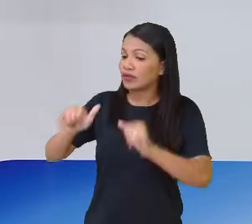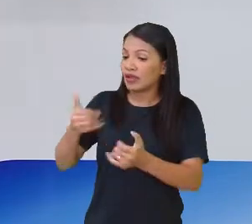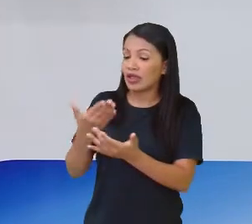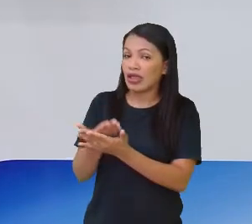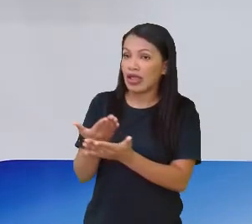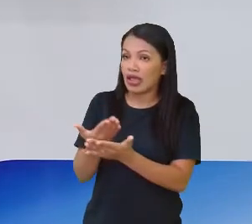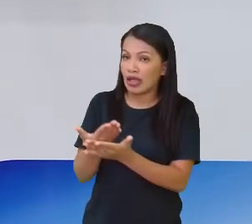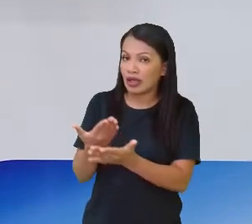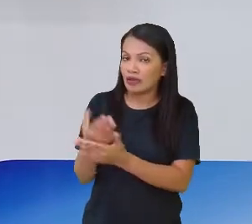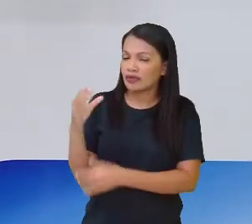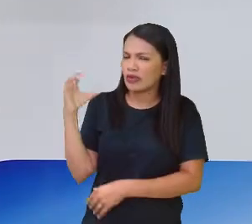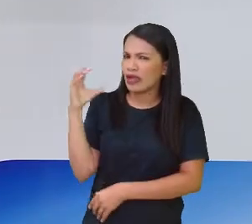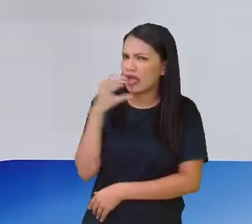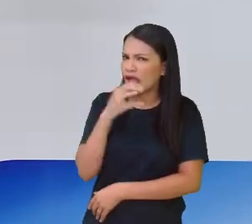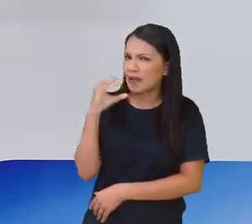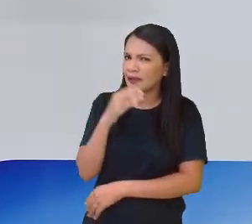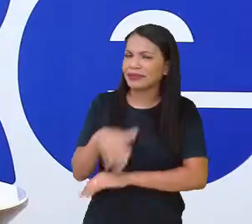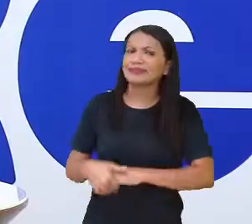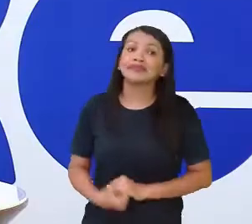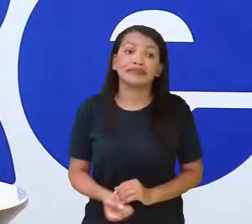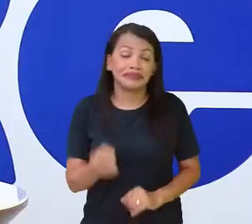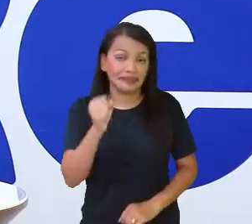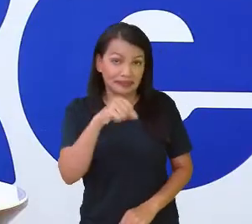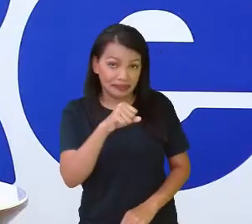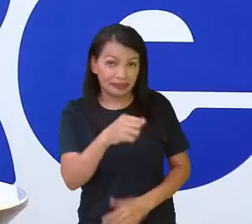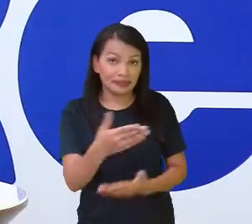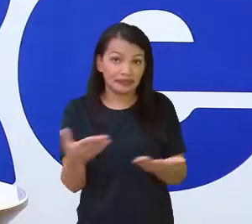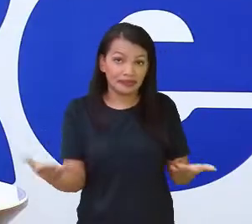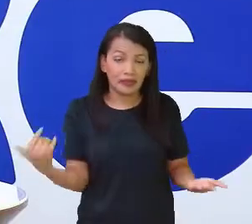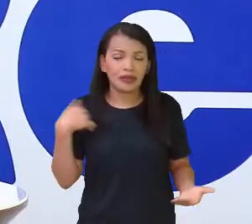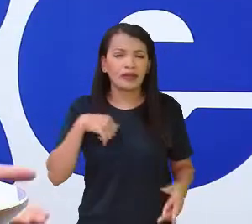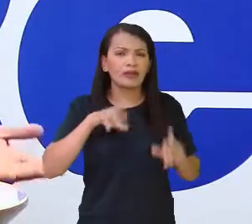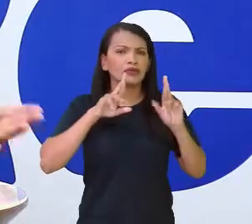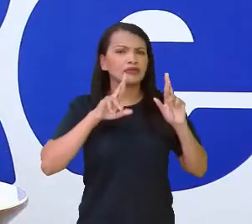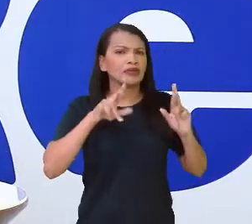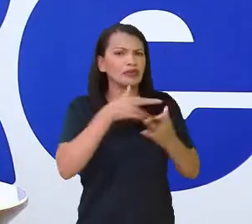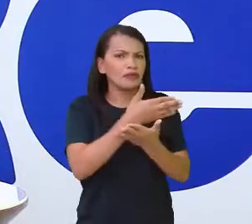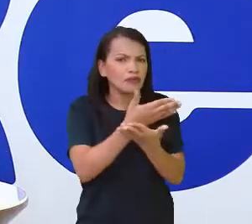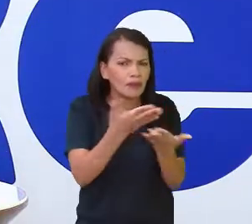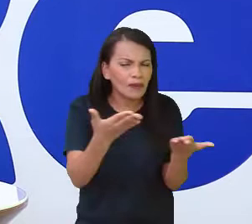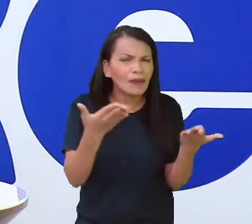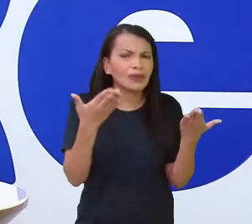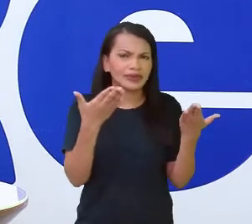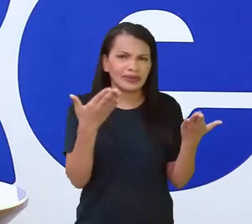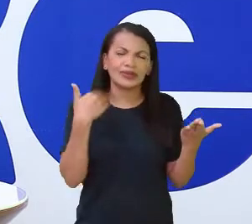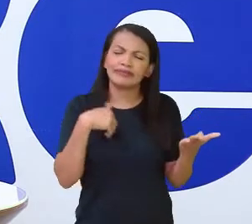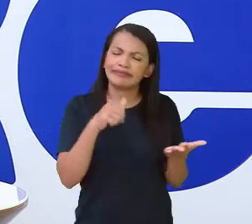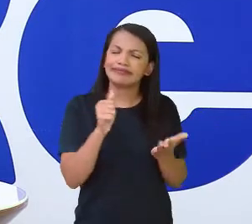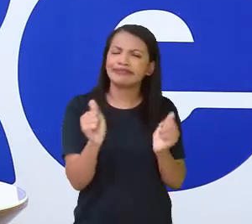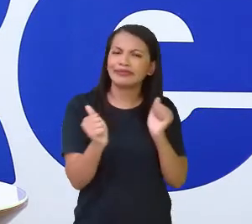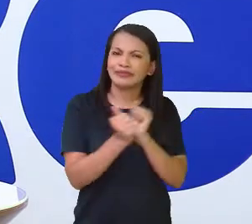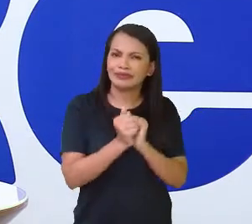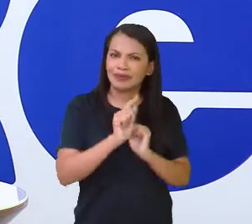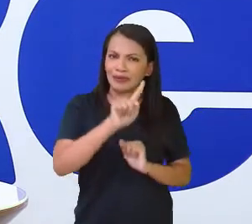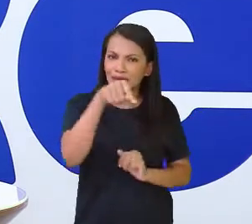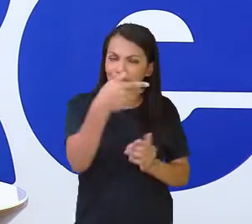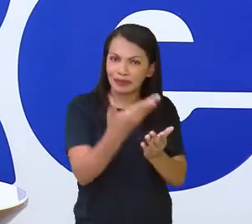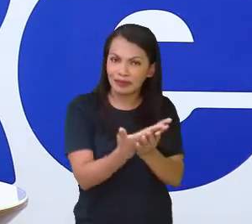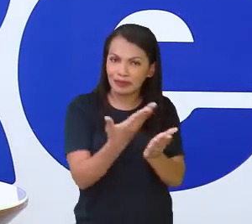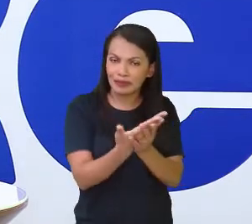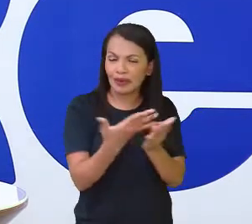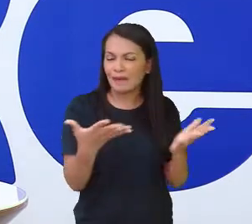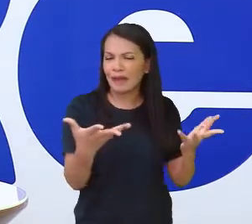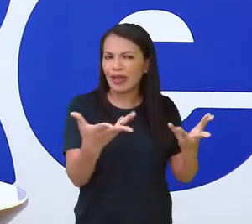aula de hoje. Passou rapidinho, né? Passou rápido, hein? Eu espero, claro, que vocês estejam com a gente nas próximas aulas. A aula excelente é